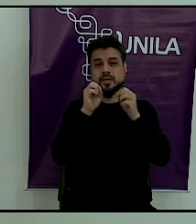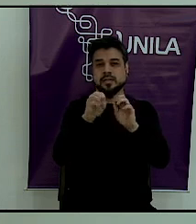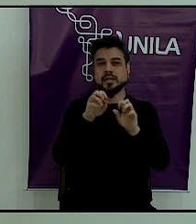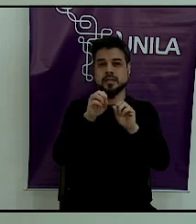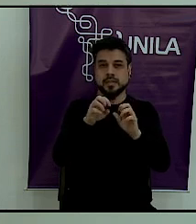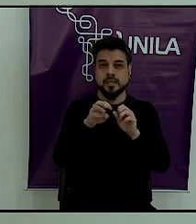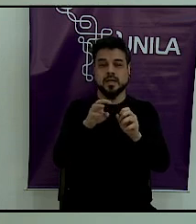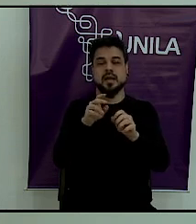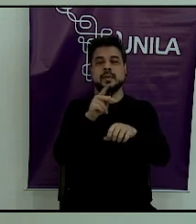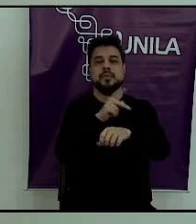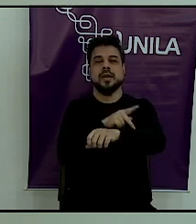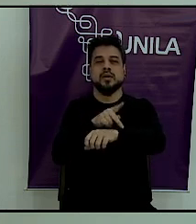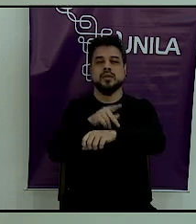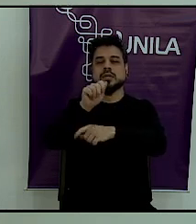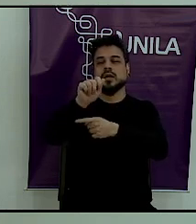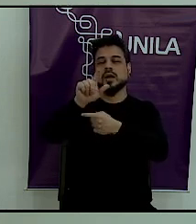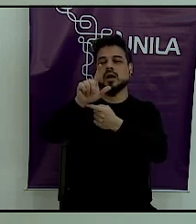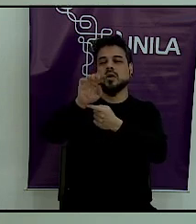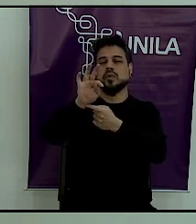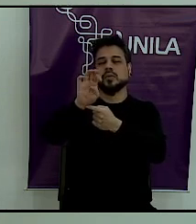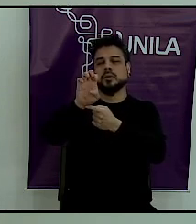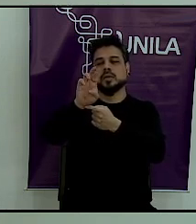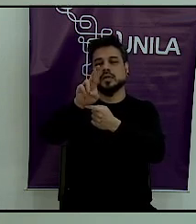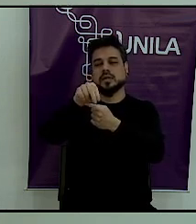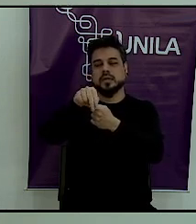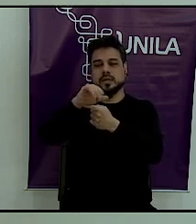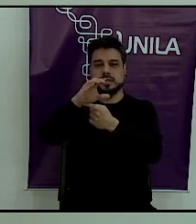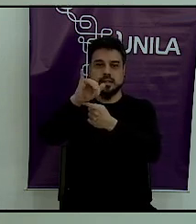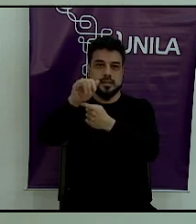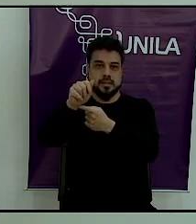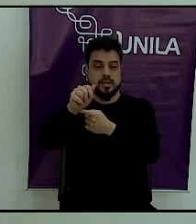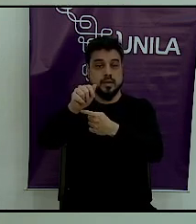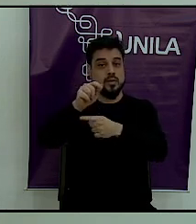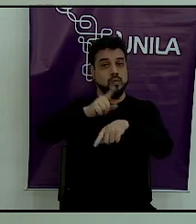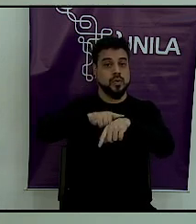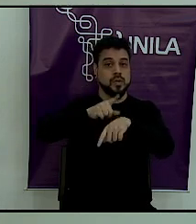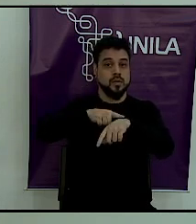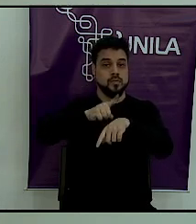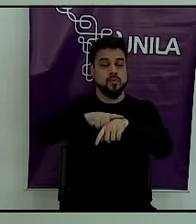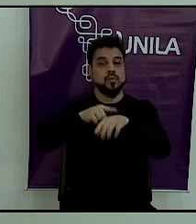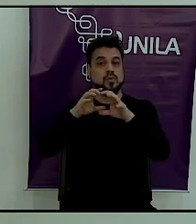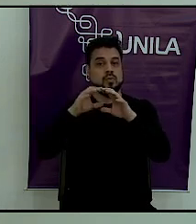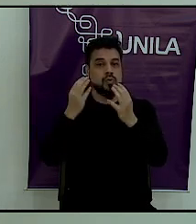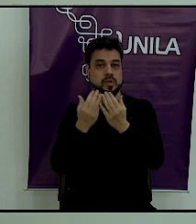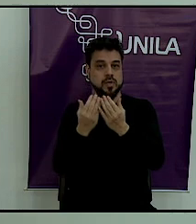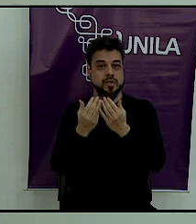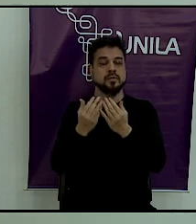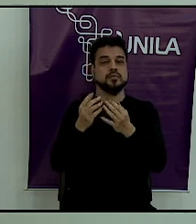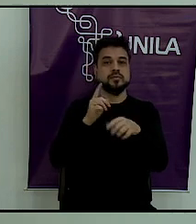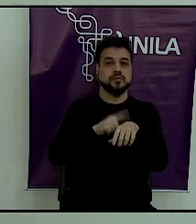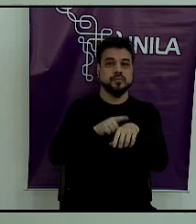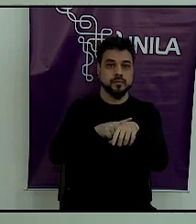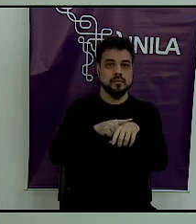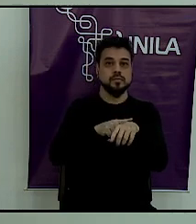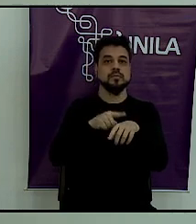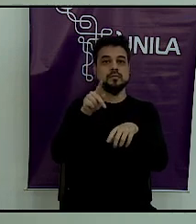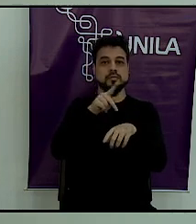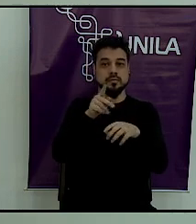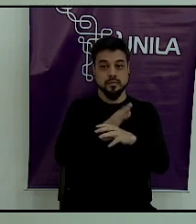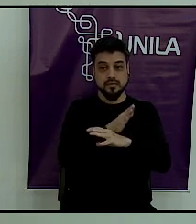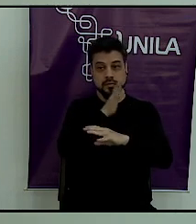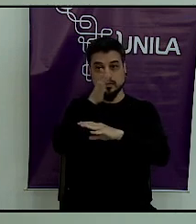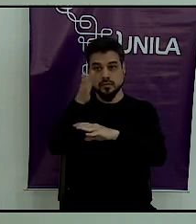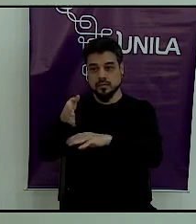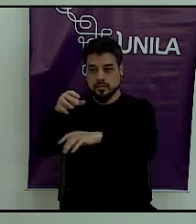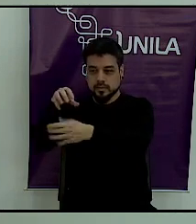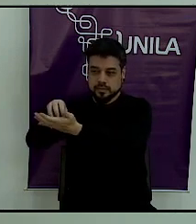da alternância. Então, nós teremos um tempo comunidade, que é o tempo em que os professores irão até as aldeias para